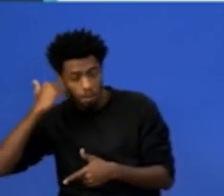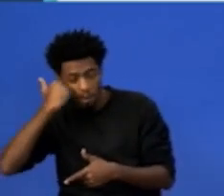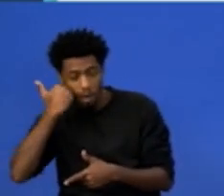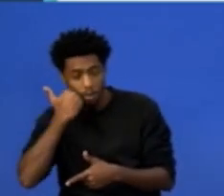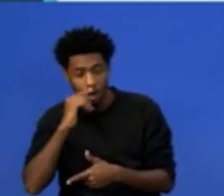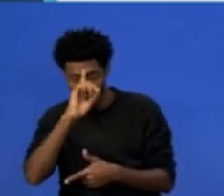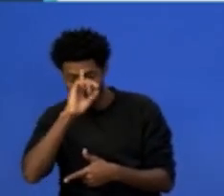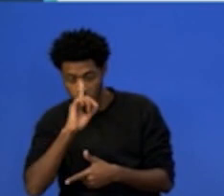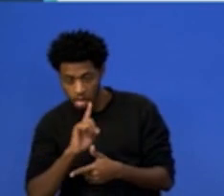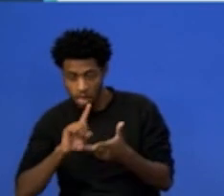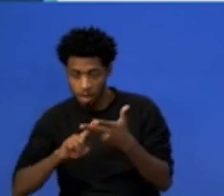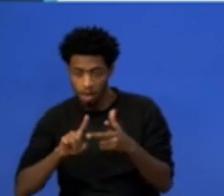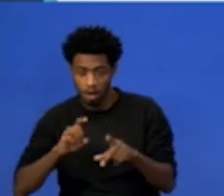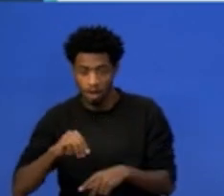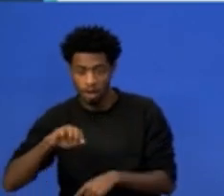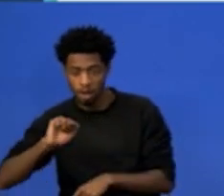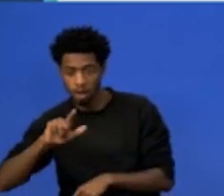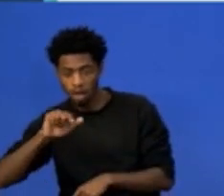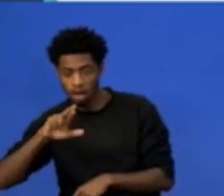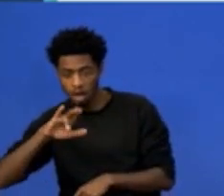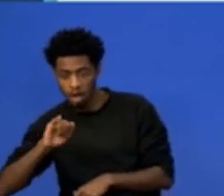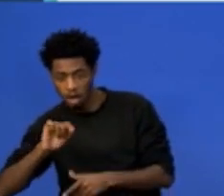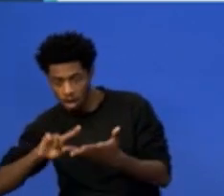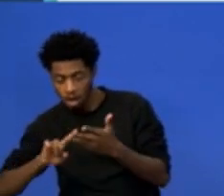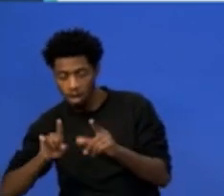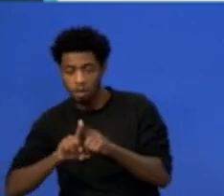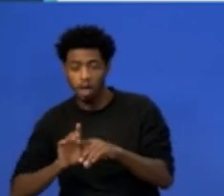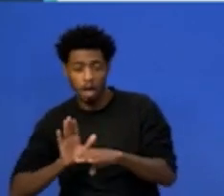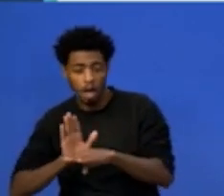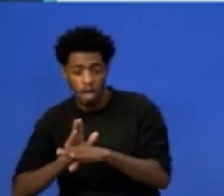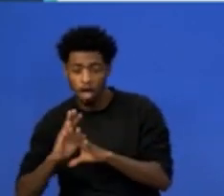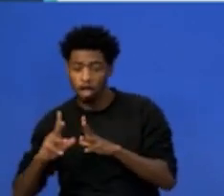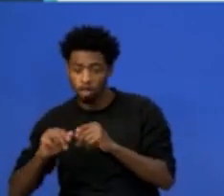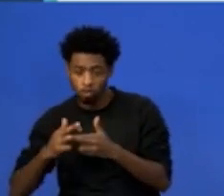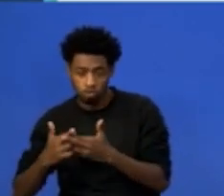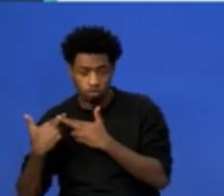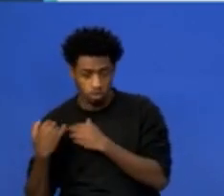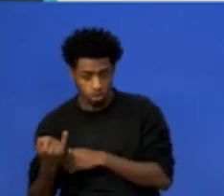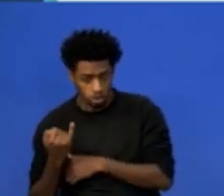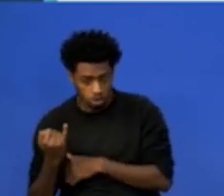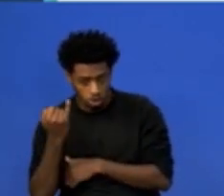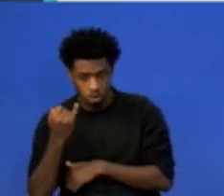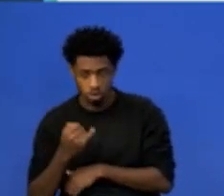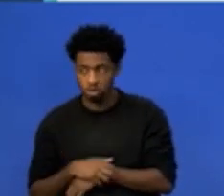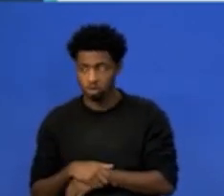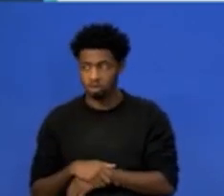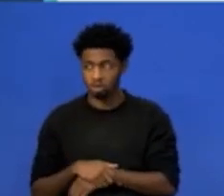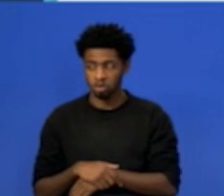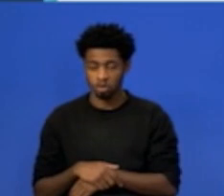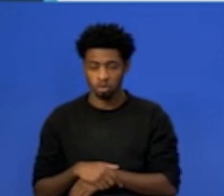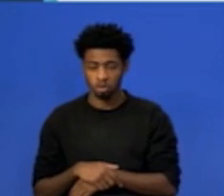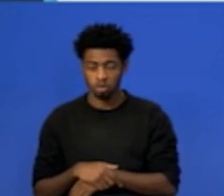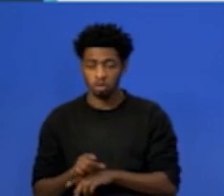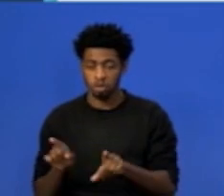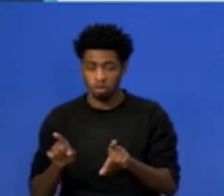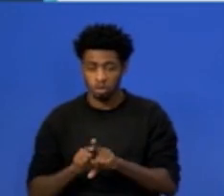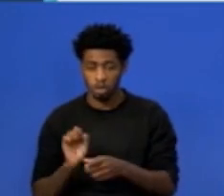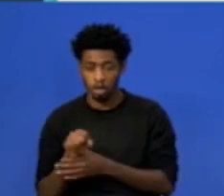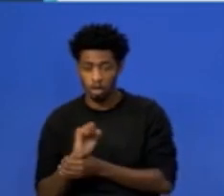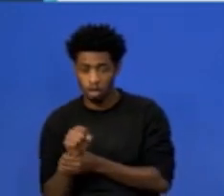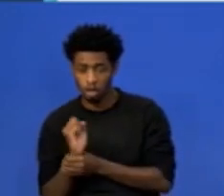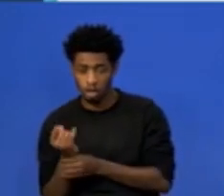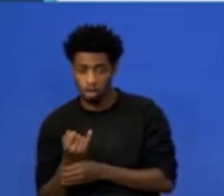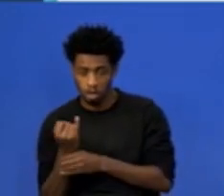febre amarela, malária e cobertura obrigatória nos limites do plano contratado.